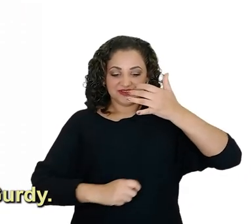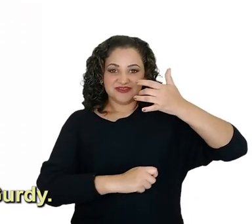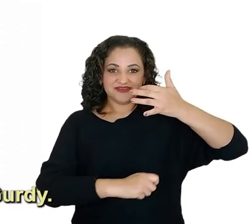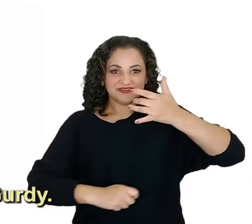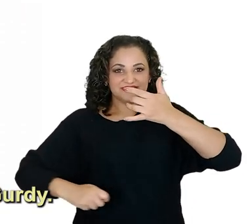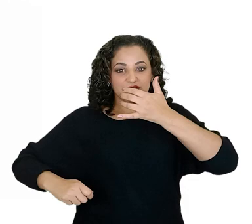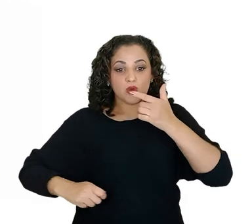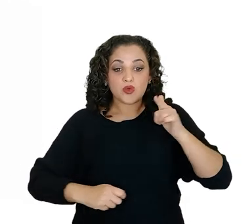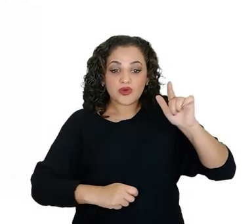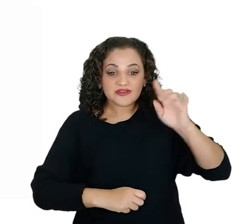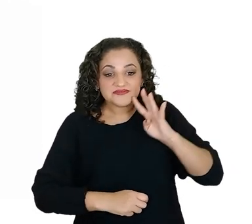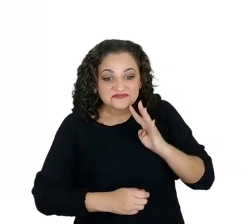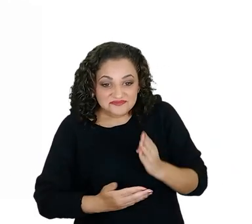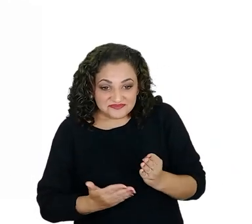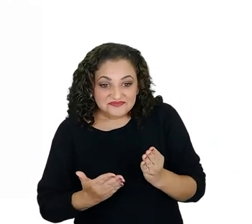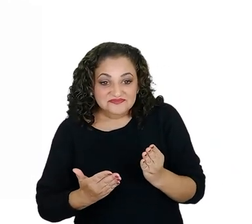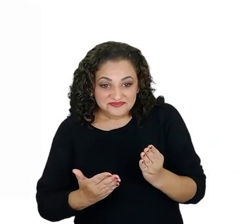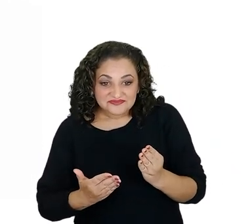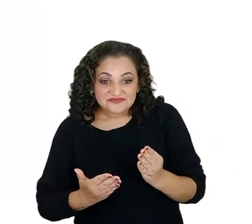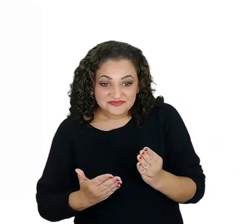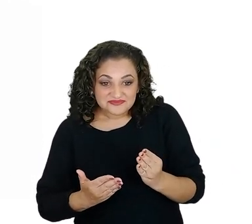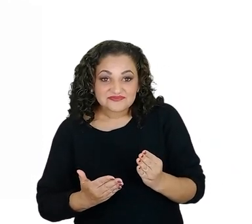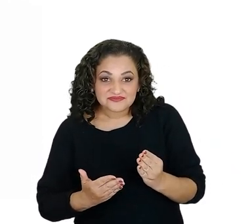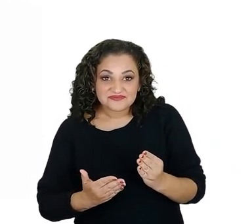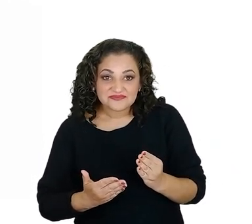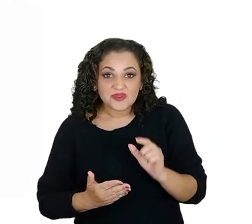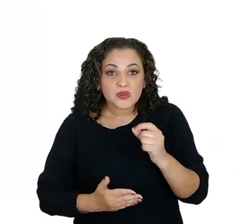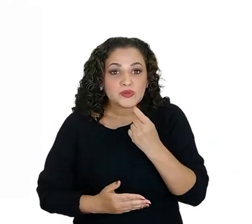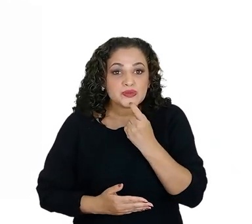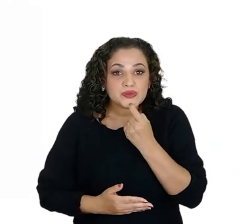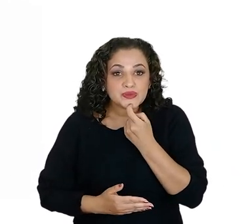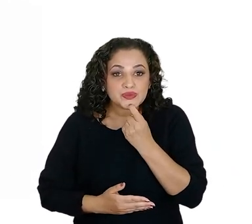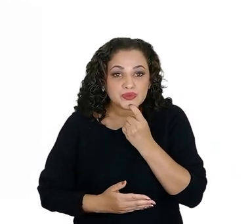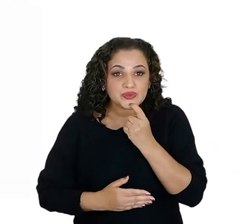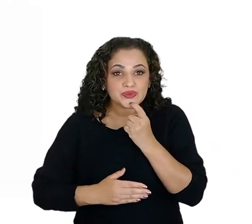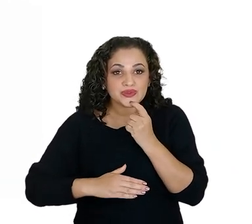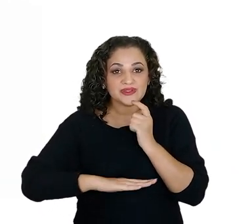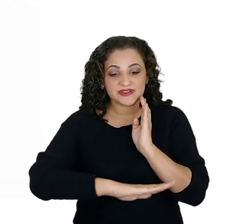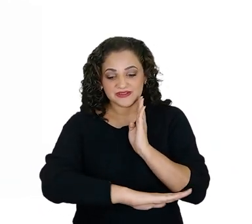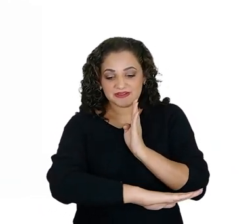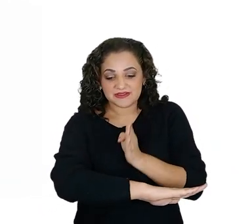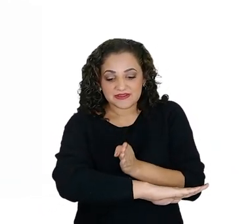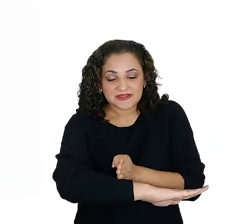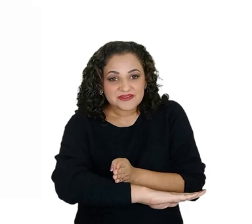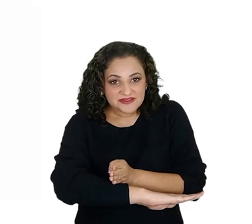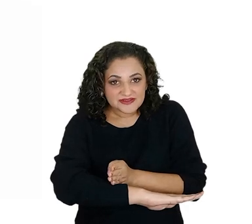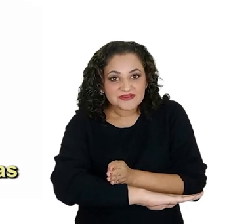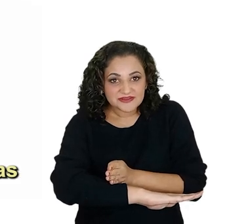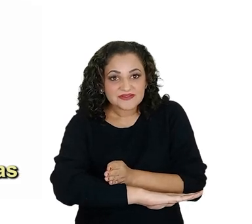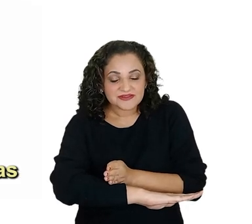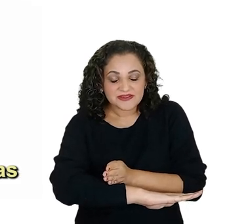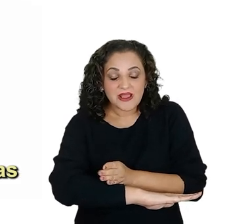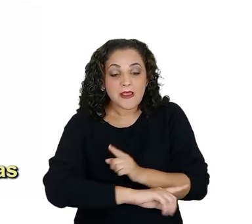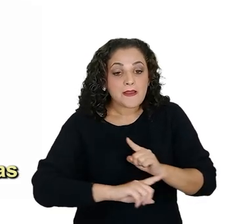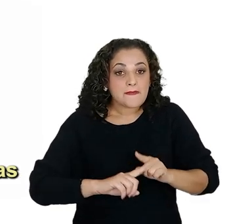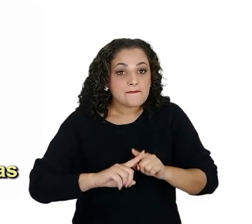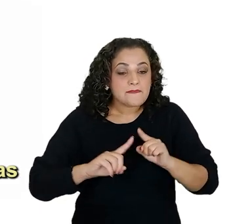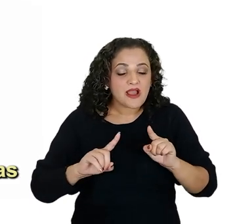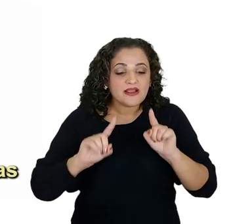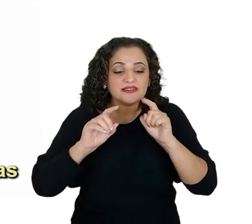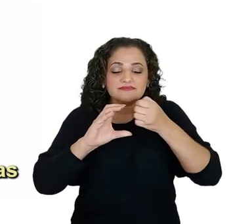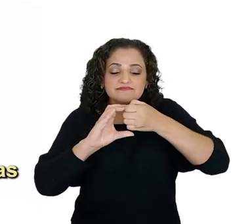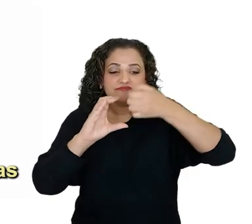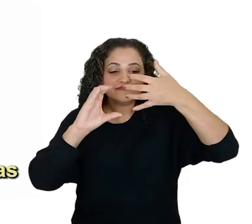o hurt ele é um instrumento assim finlandês e da idade média ele é de Carlos ficcionadas Mas ele tem algumas